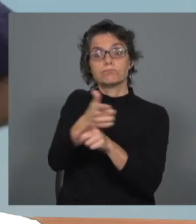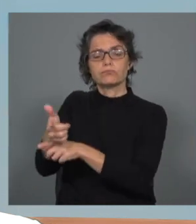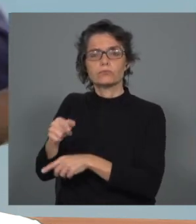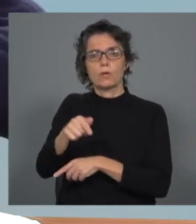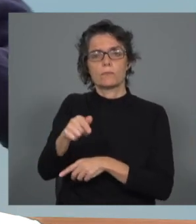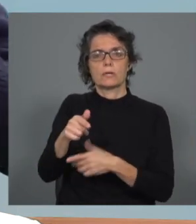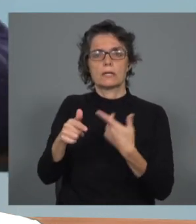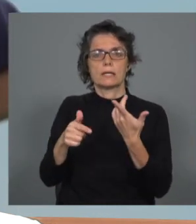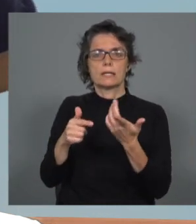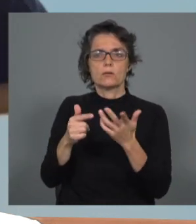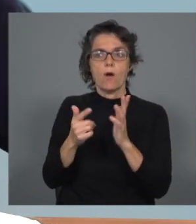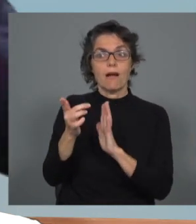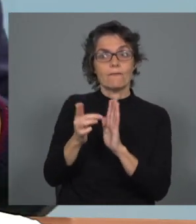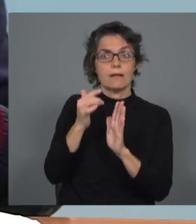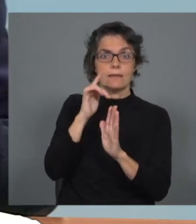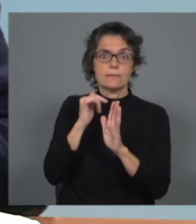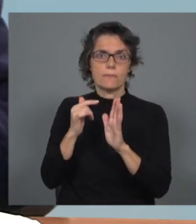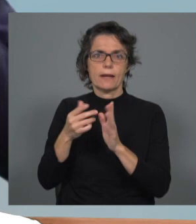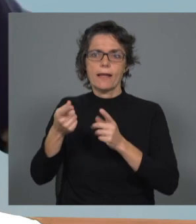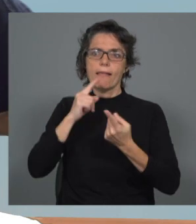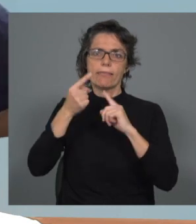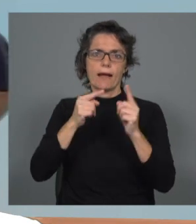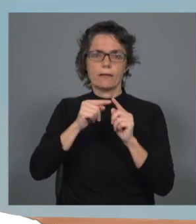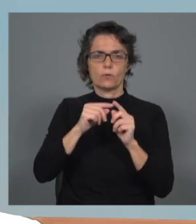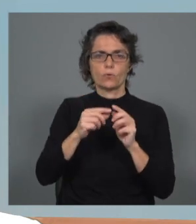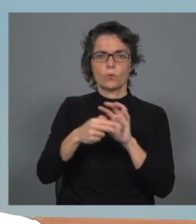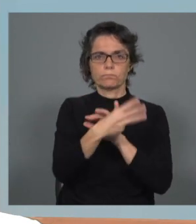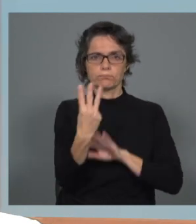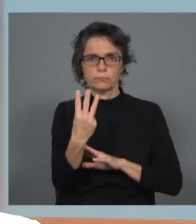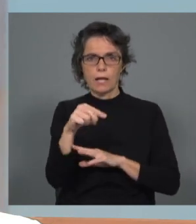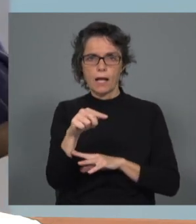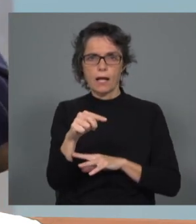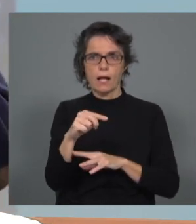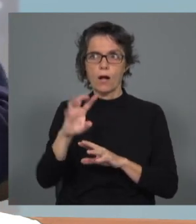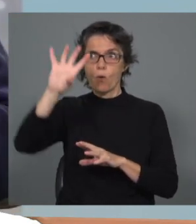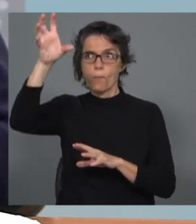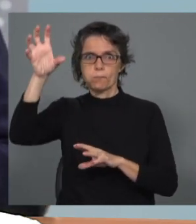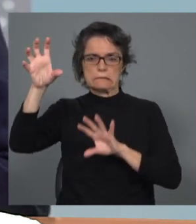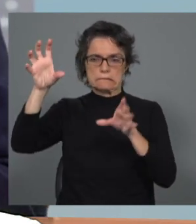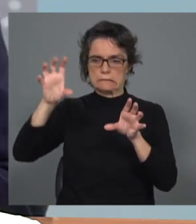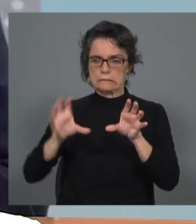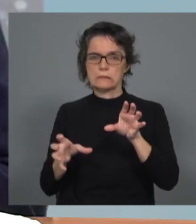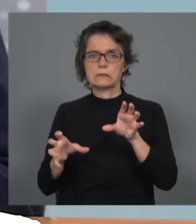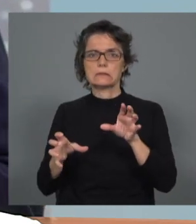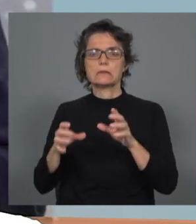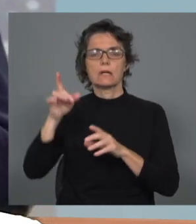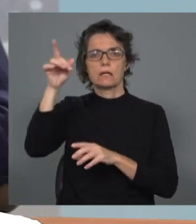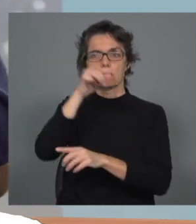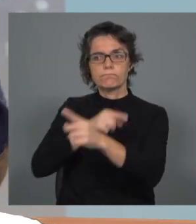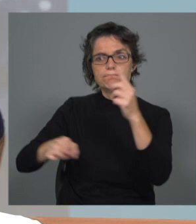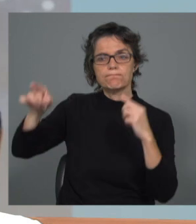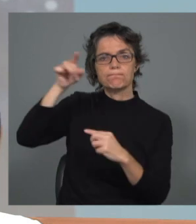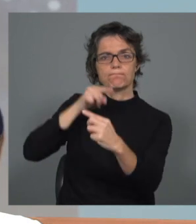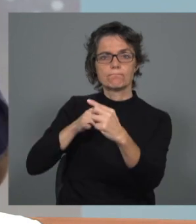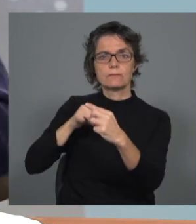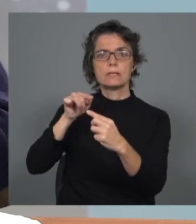da triangulação, vende-se a uma organização, a um país, mas depois as armas não são, vão parar